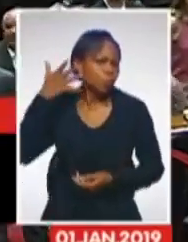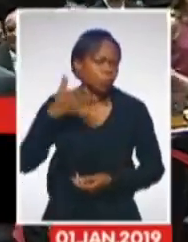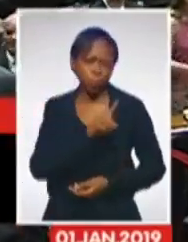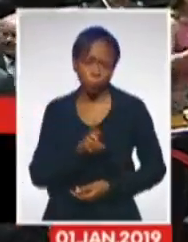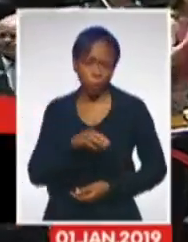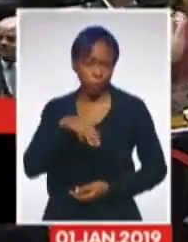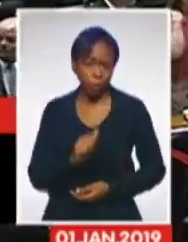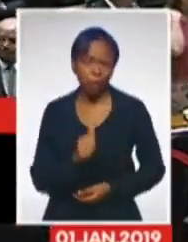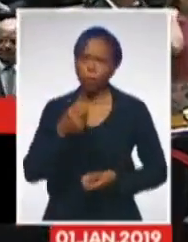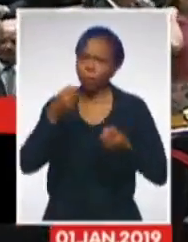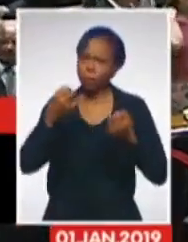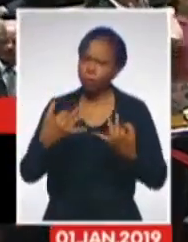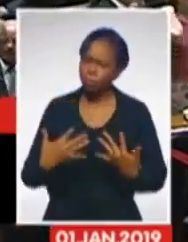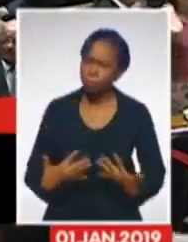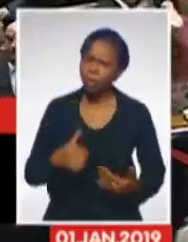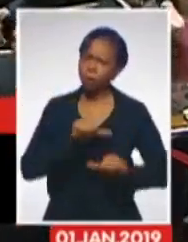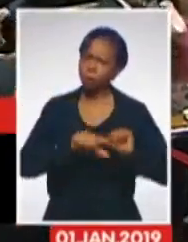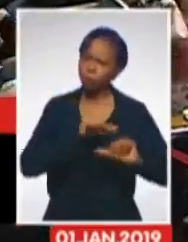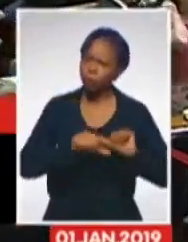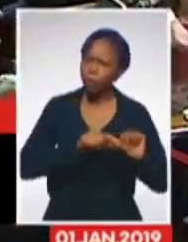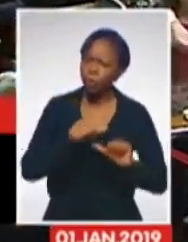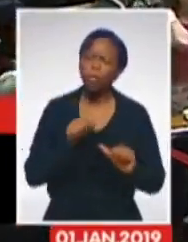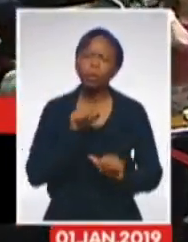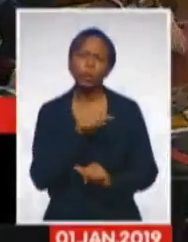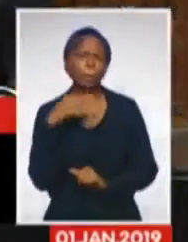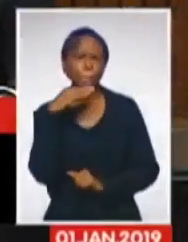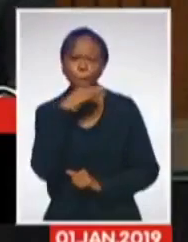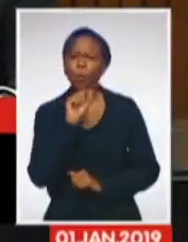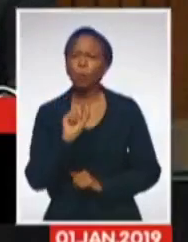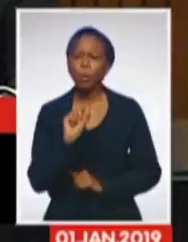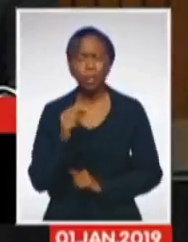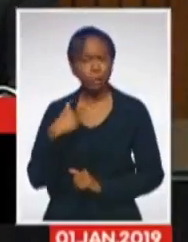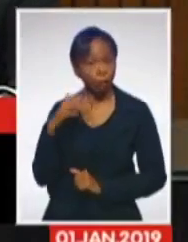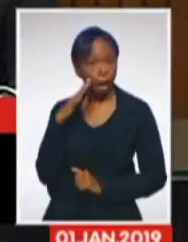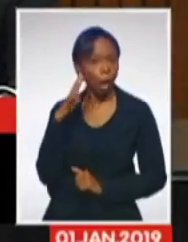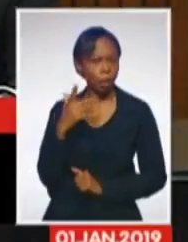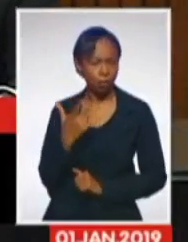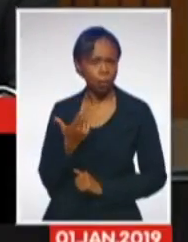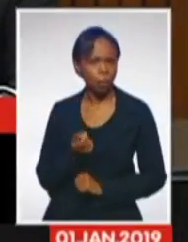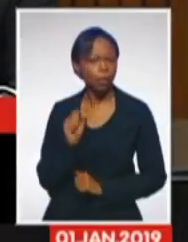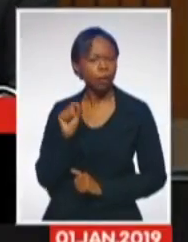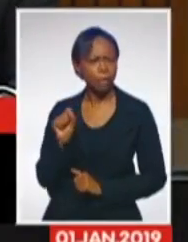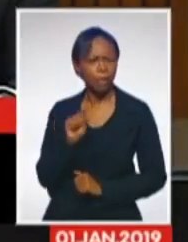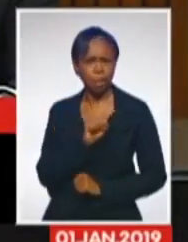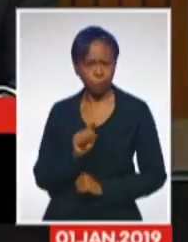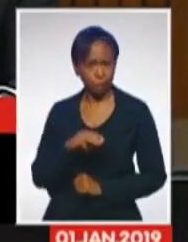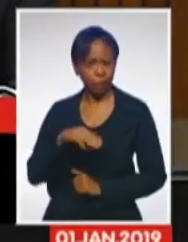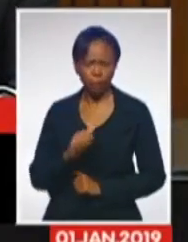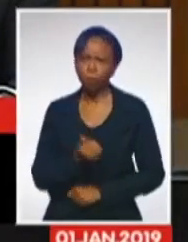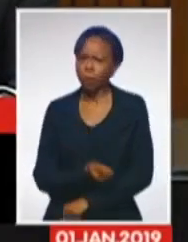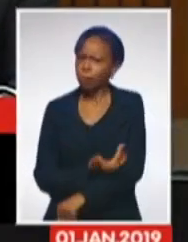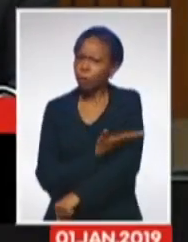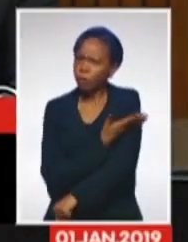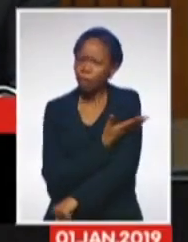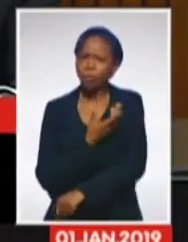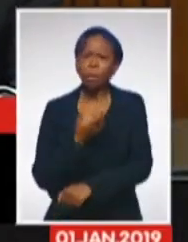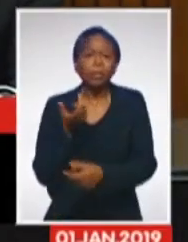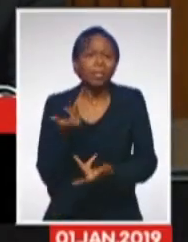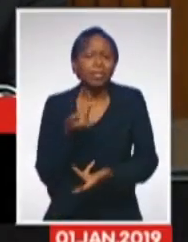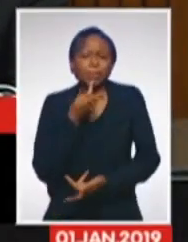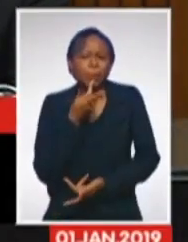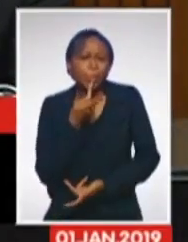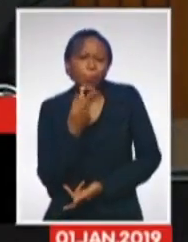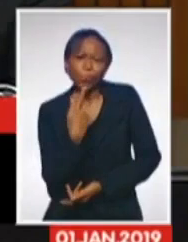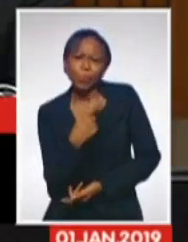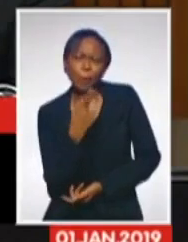de mudança. O que você percebeu aí? Eu achei ele um pouquinho emocionado também, num determinado momento, quando ele falou dos pais dele, ele ficou